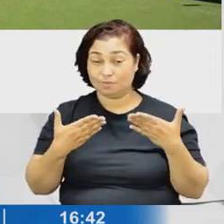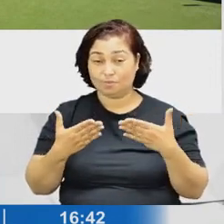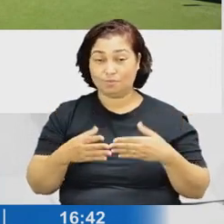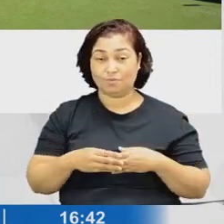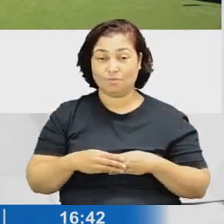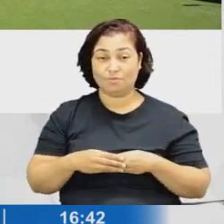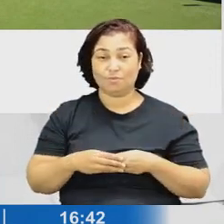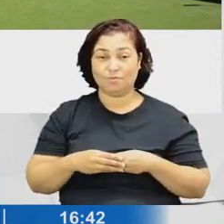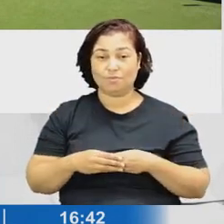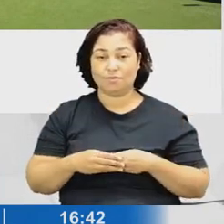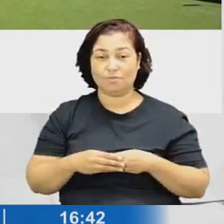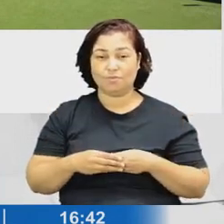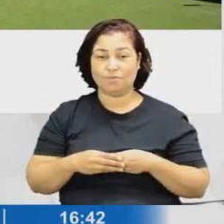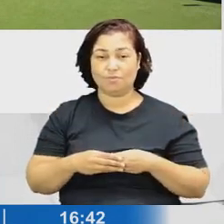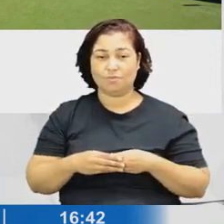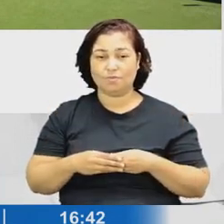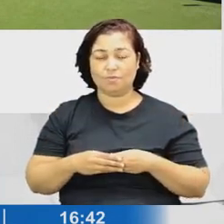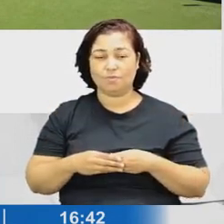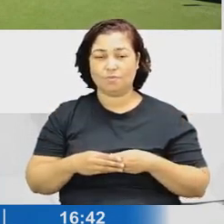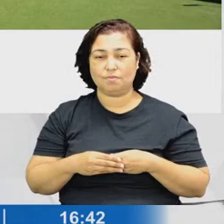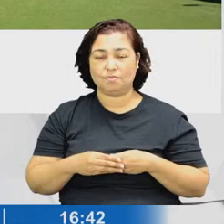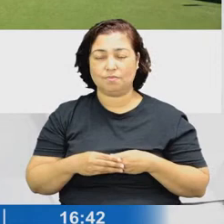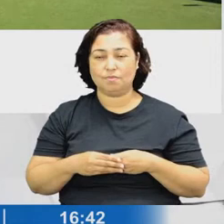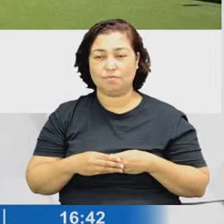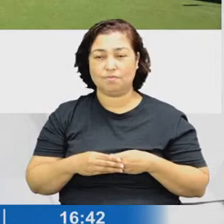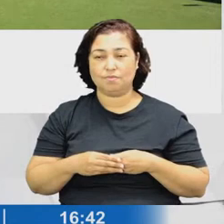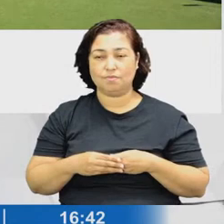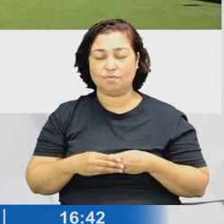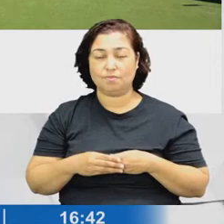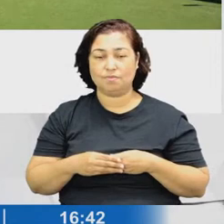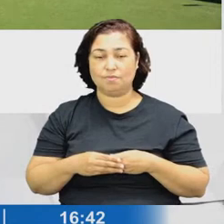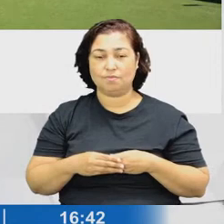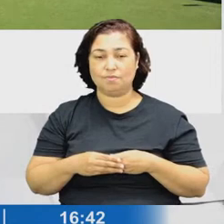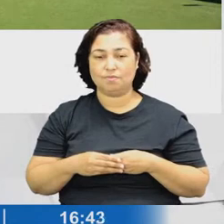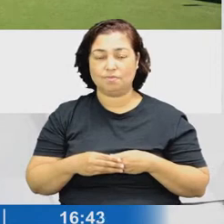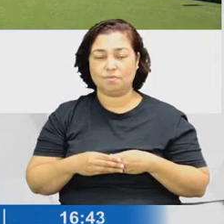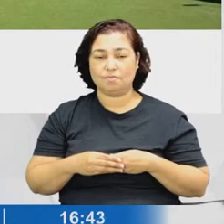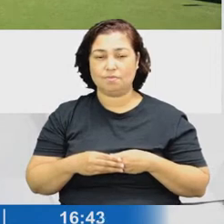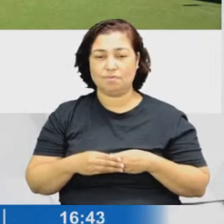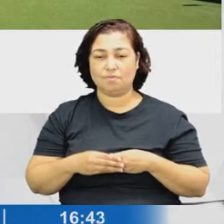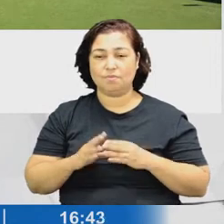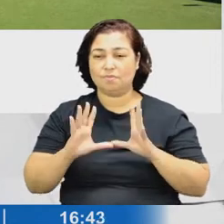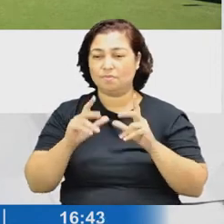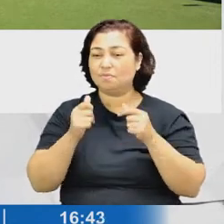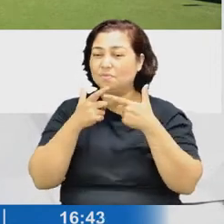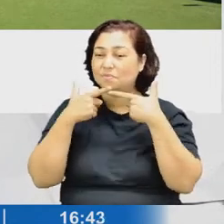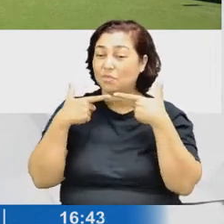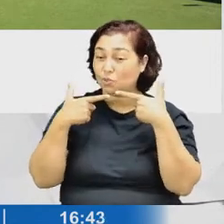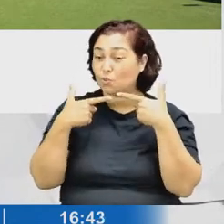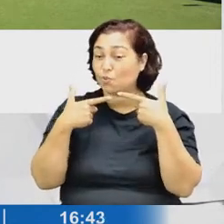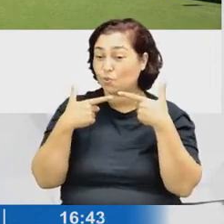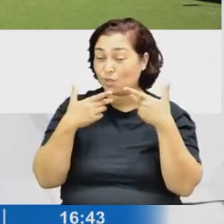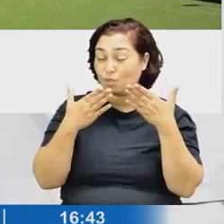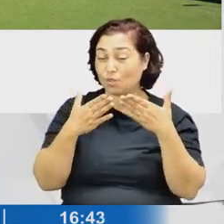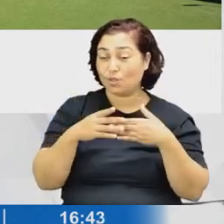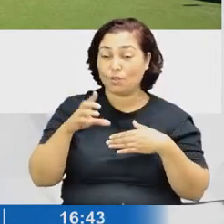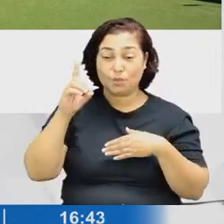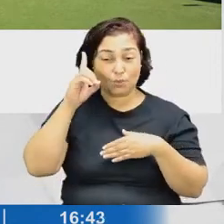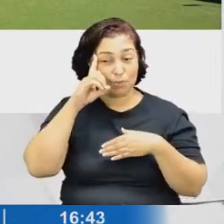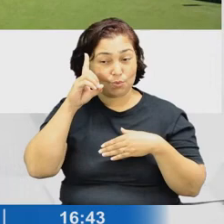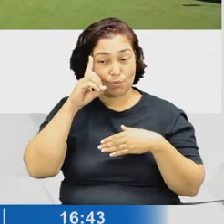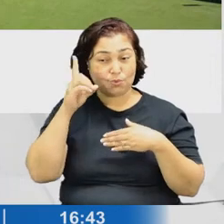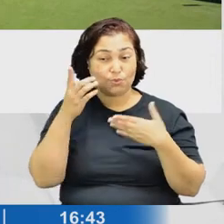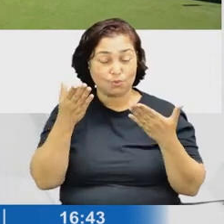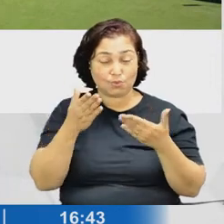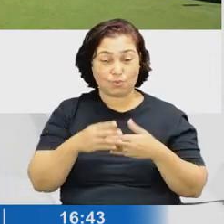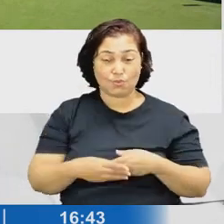do charme que charme né que charme todo mundo sorriu todo mundo todo dia tem a oportunidade de fazer